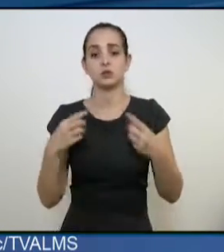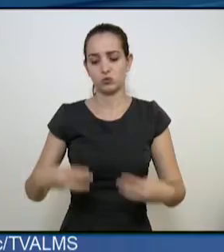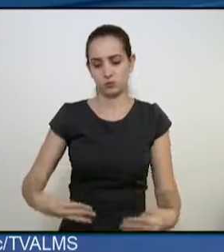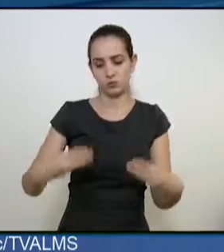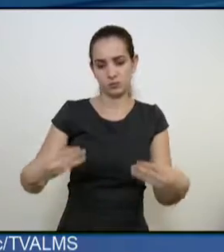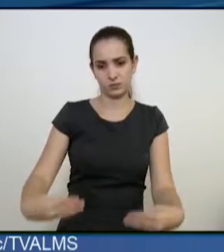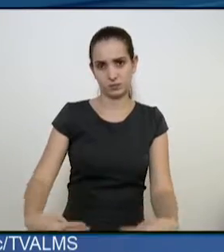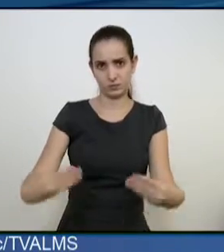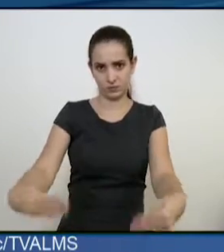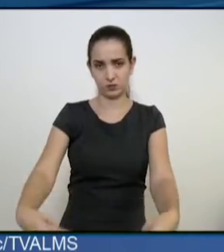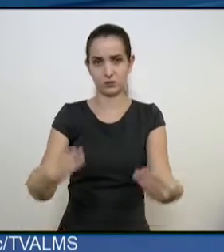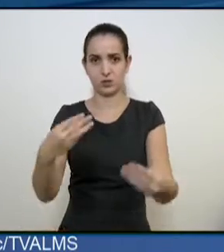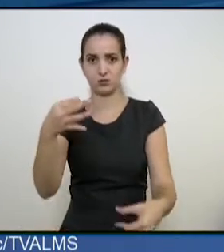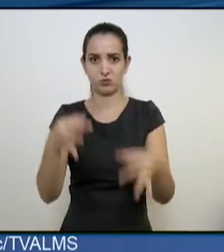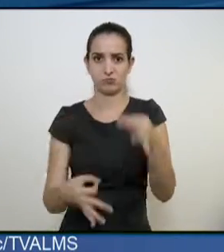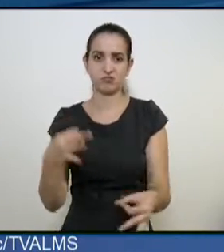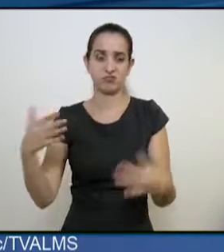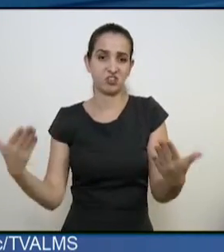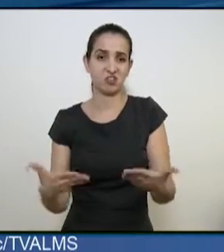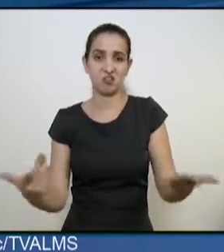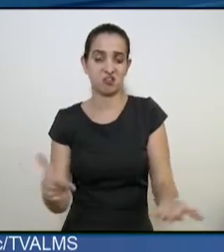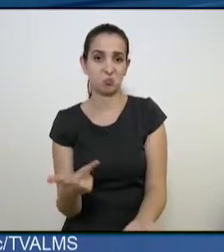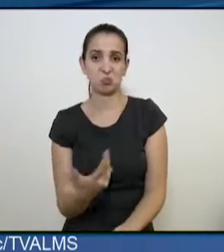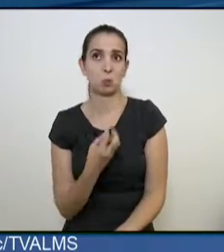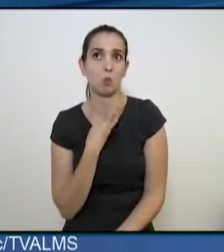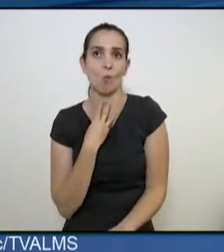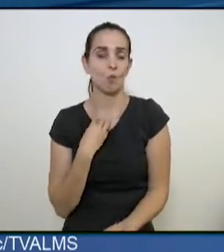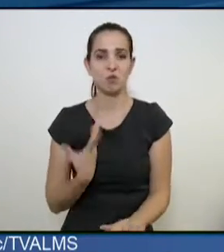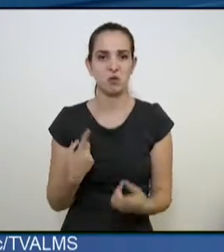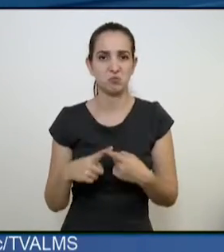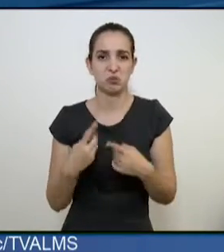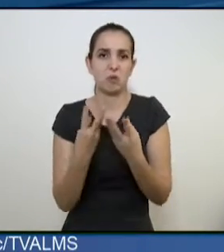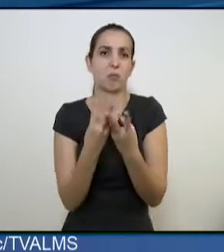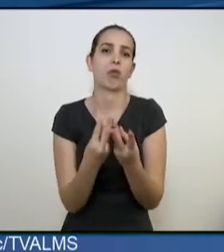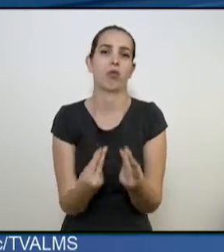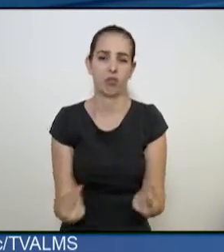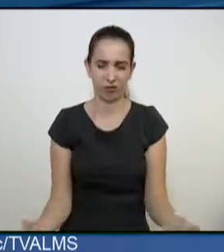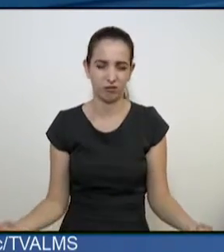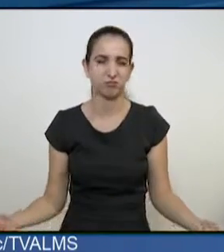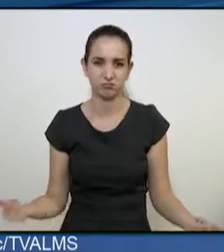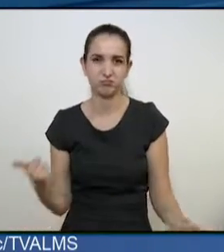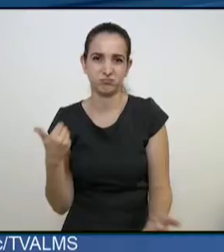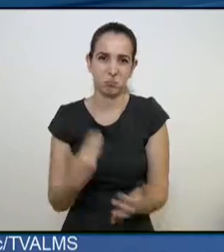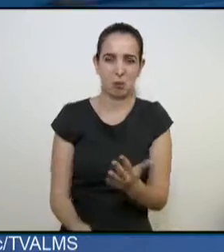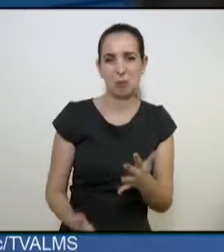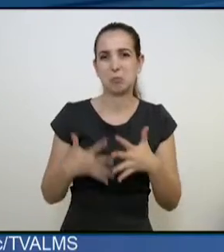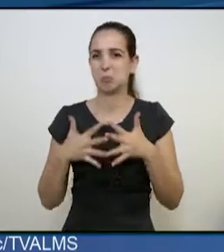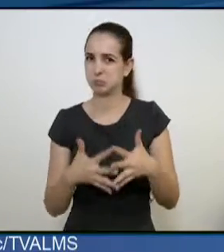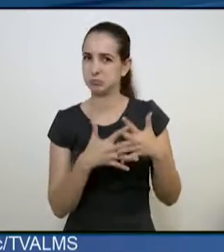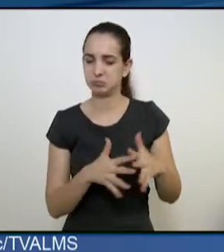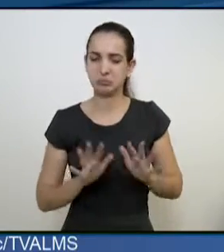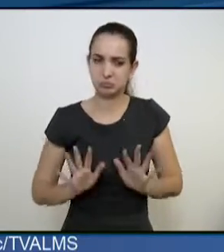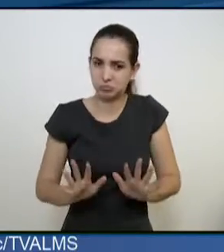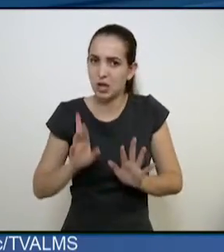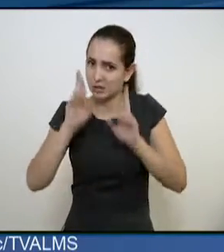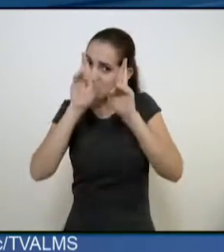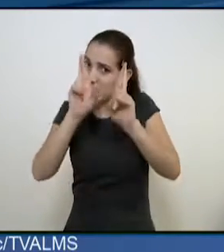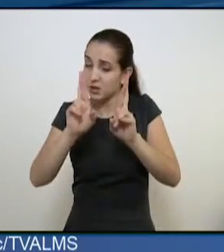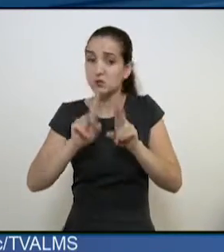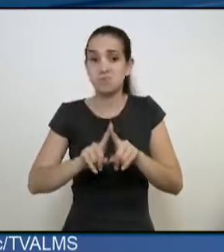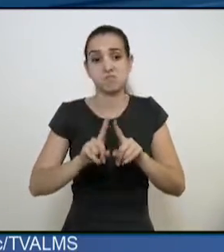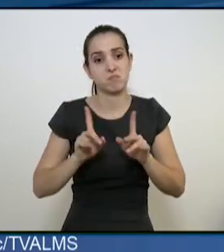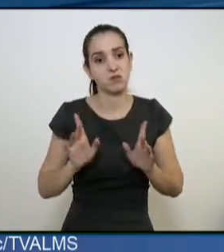que eu acho que até não tem mais muita função, a esculhambação é tanta, quero dizer, da esculhambação, com todo o respeito,